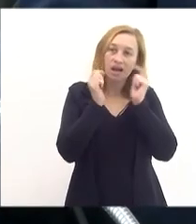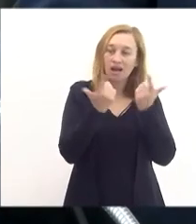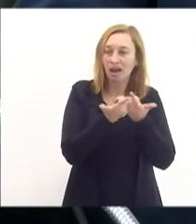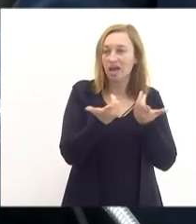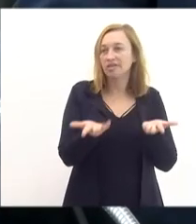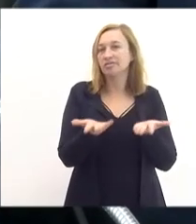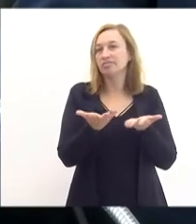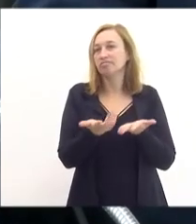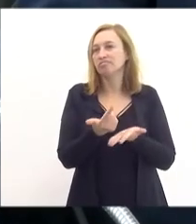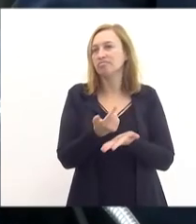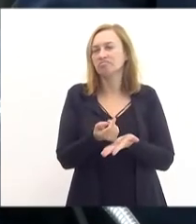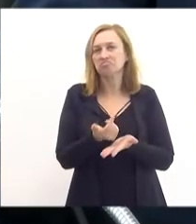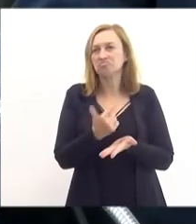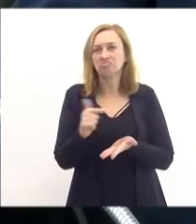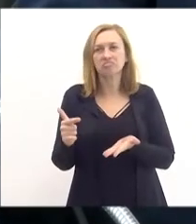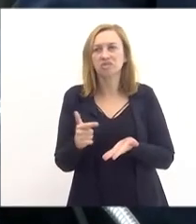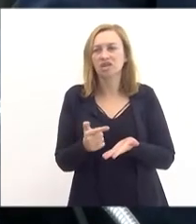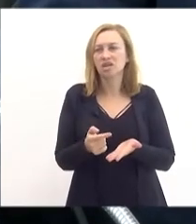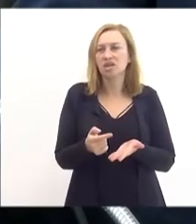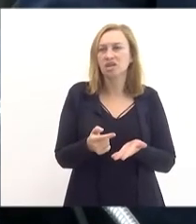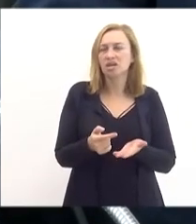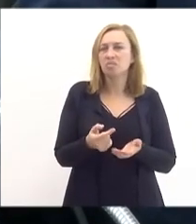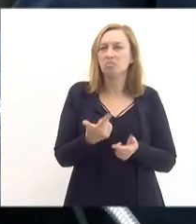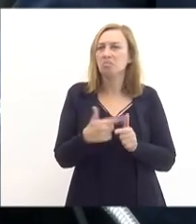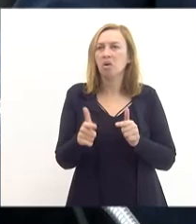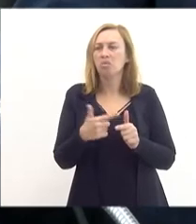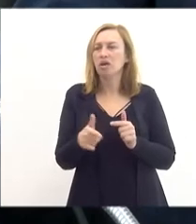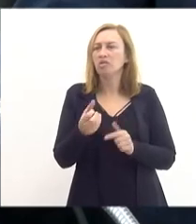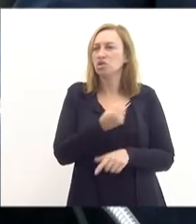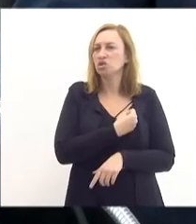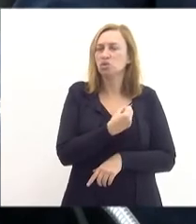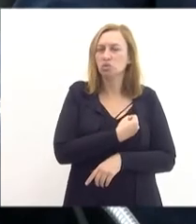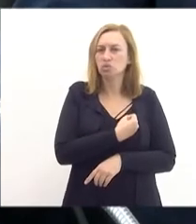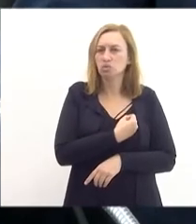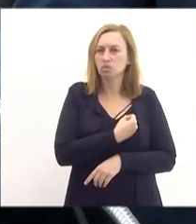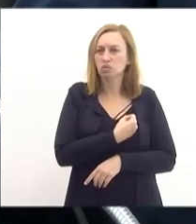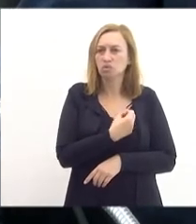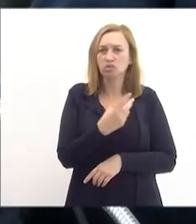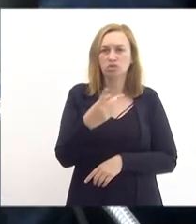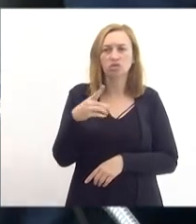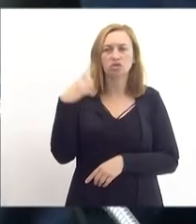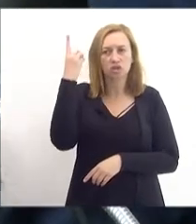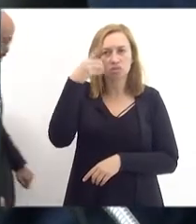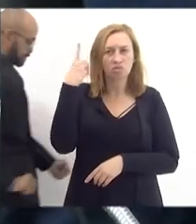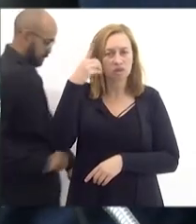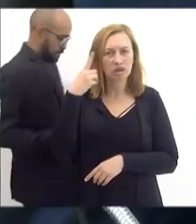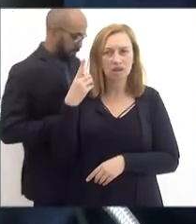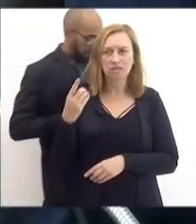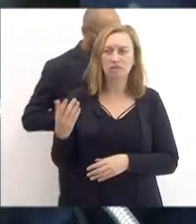tem quase nenhum problema de quórum. Uma das casas que dá quórum com maior facilidade.